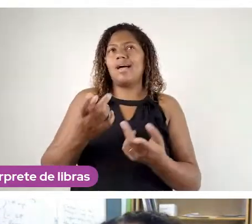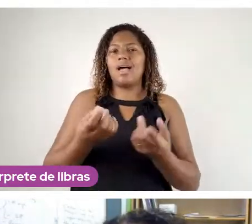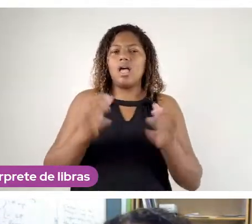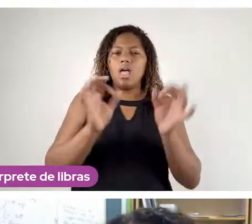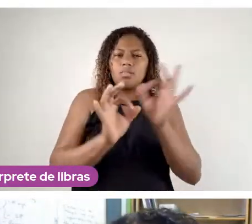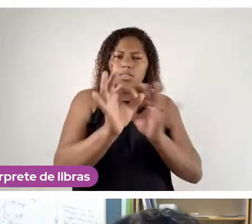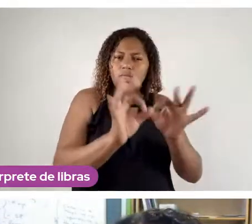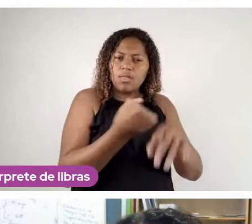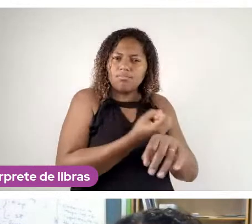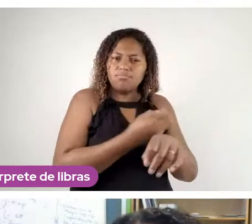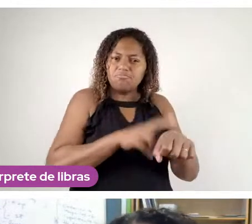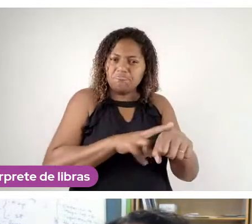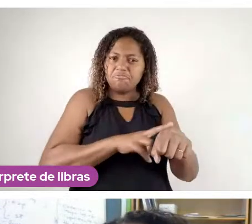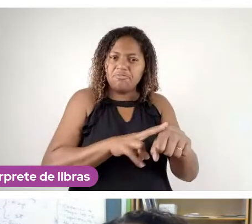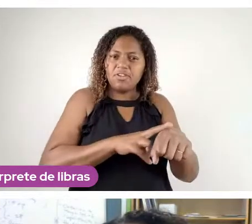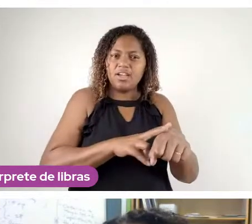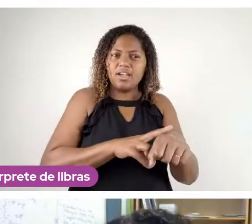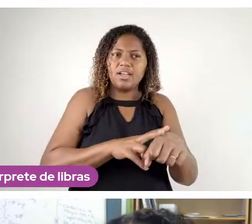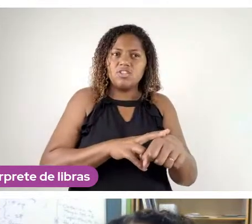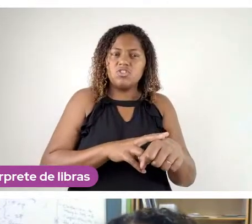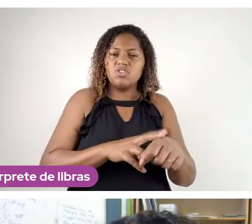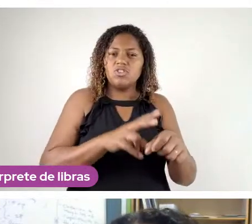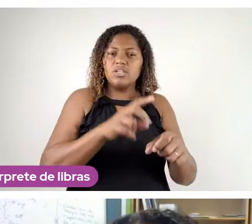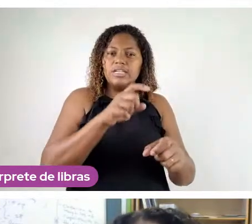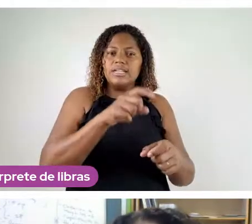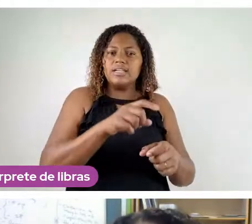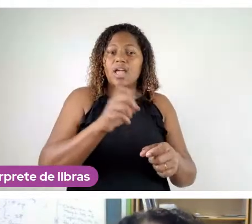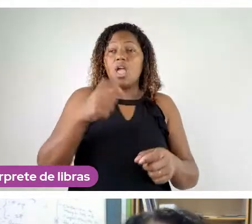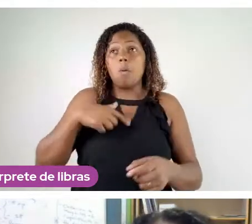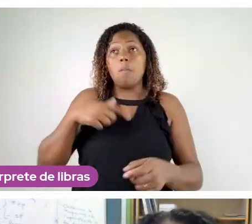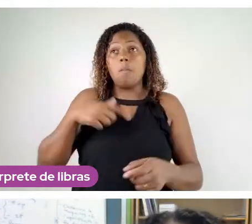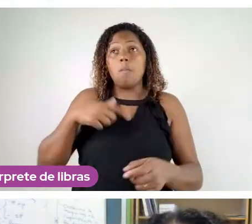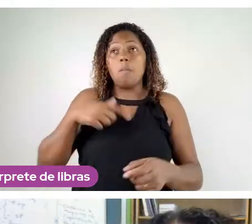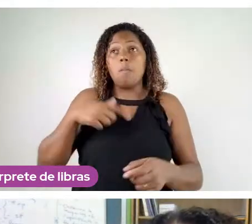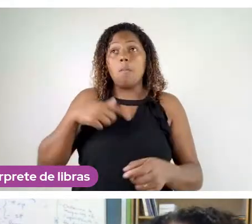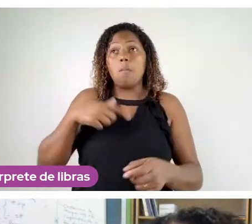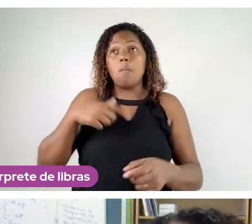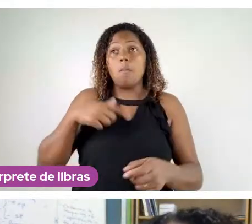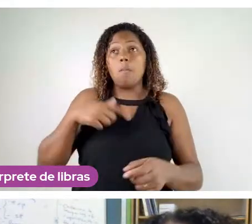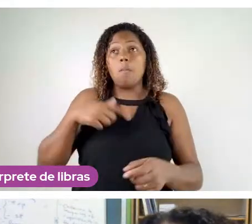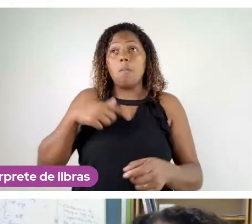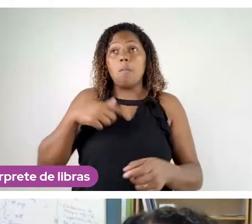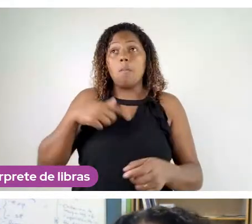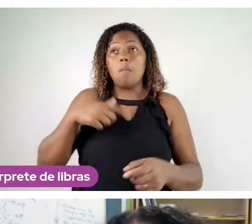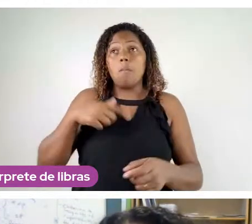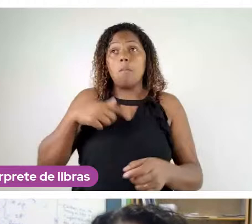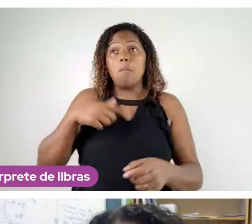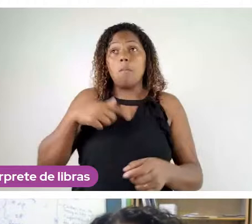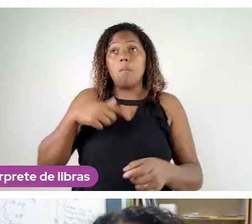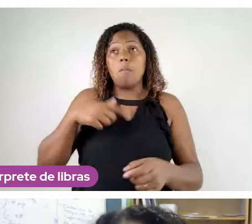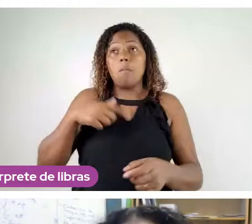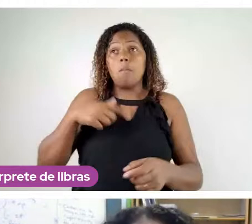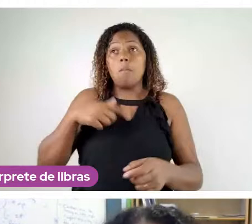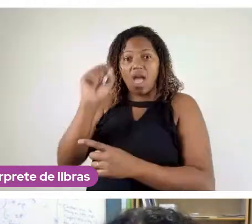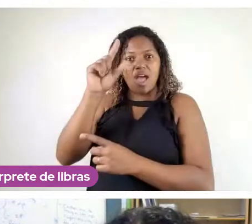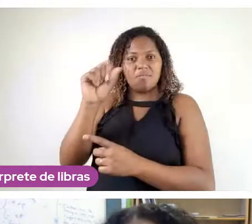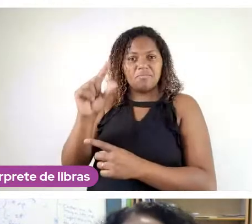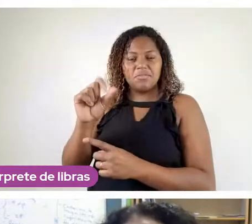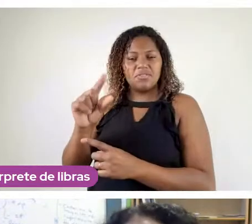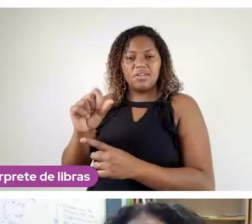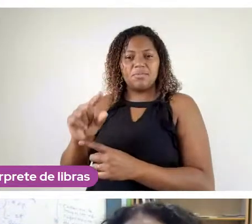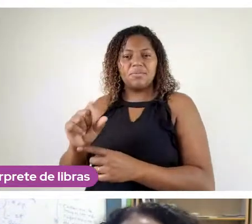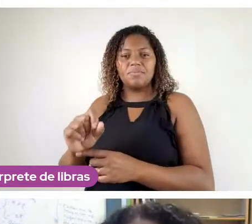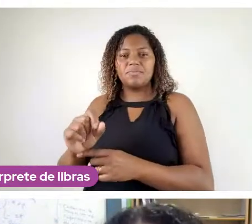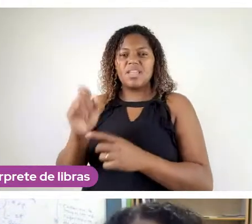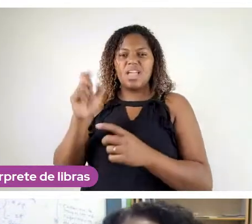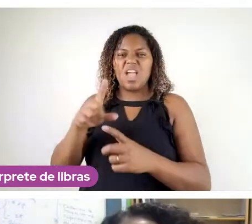As florações de algas nocivas, elas estão, pelo que eu tenho visto, né, no contexto da economia azul, elas estão sendo vistas mais que nada como uma ameaça que